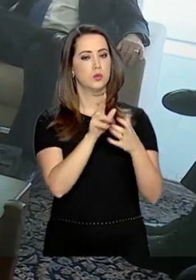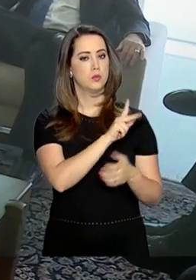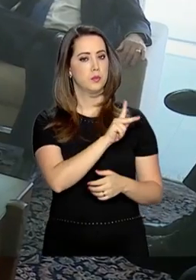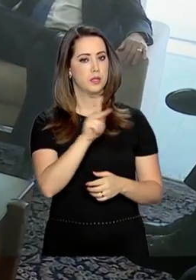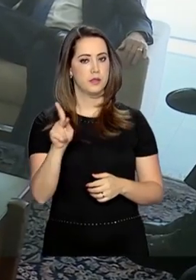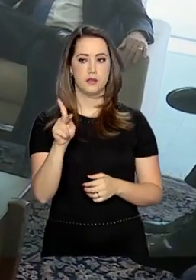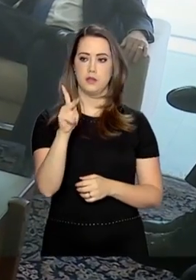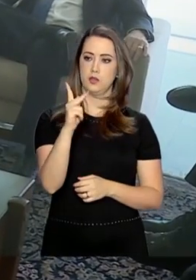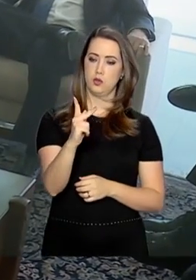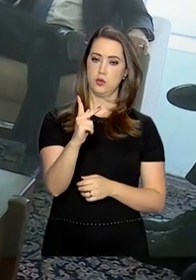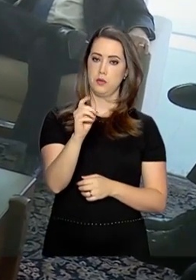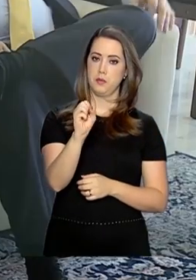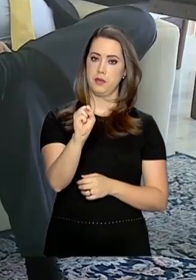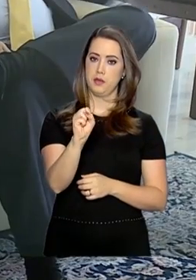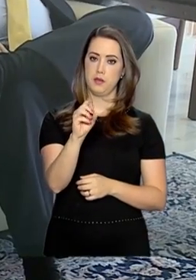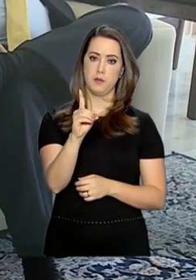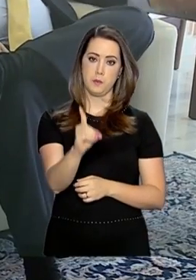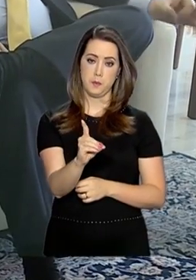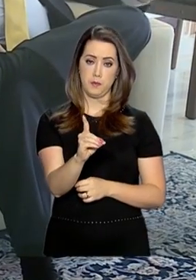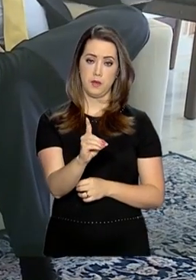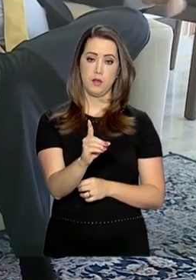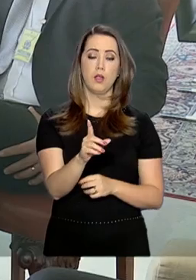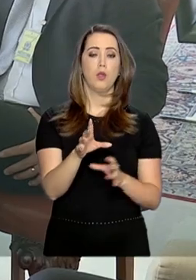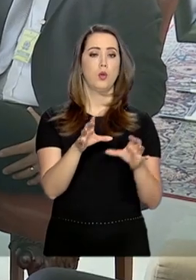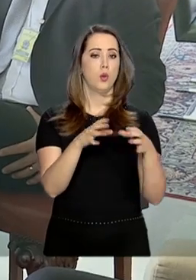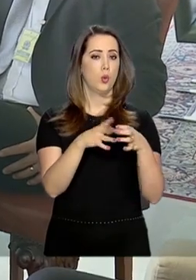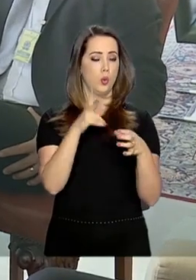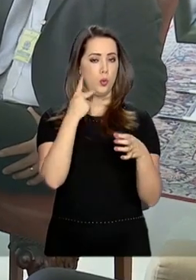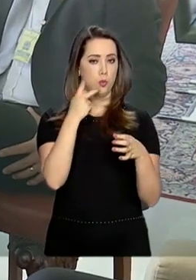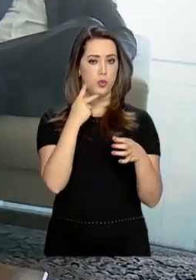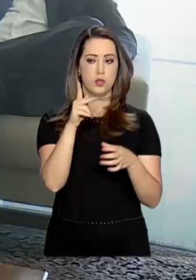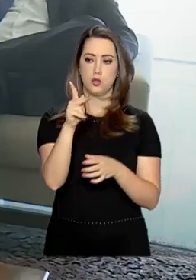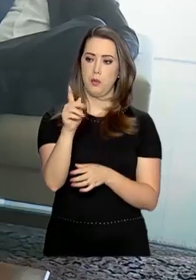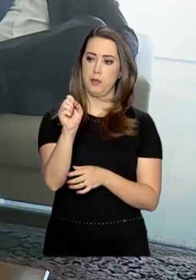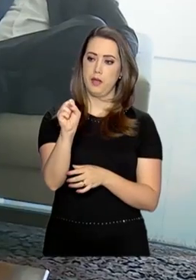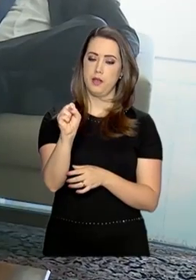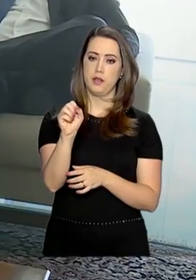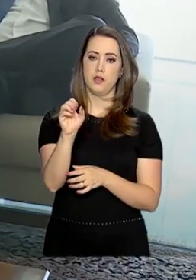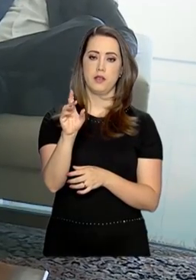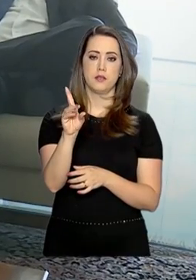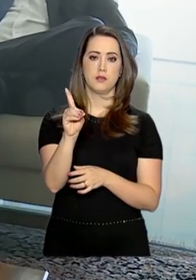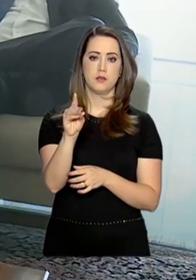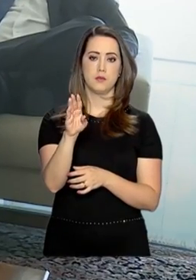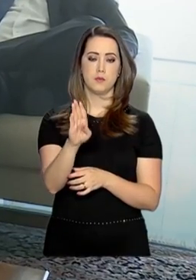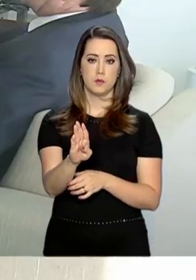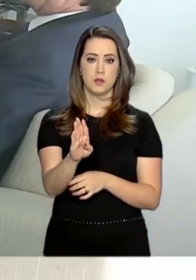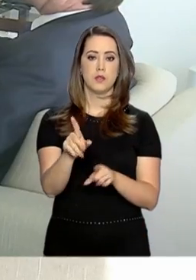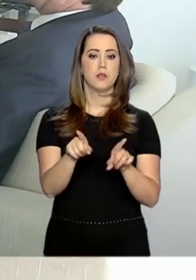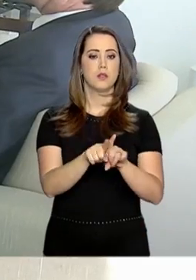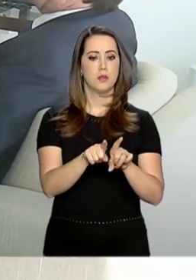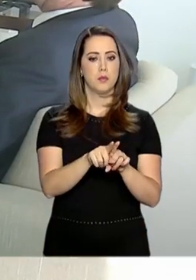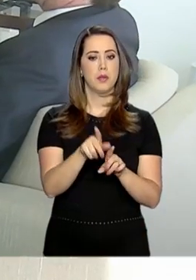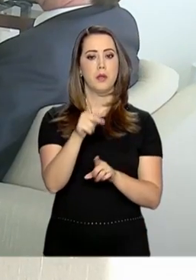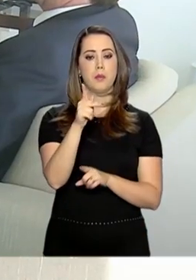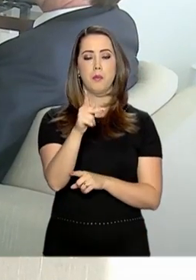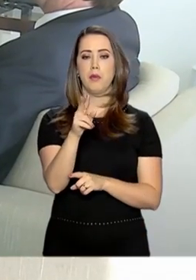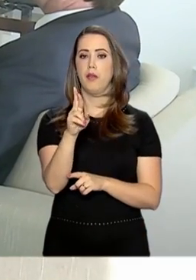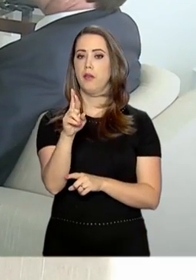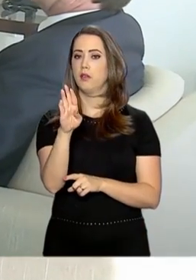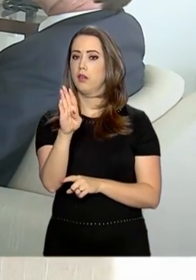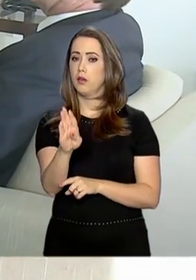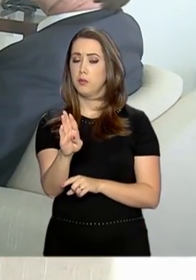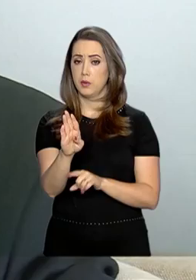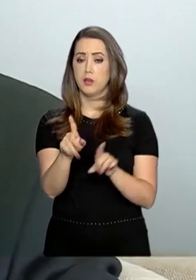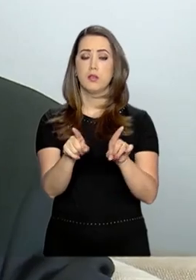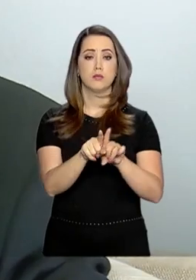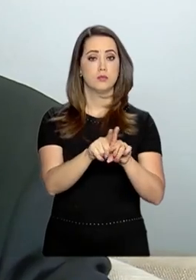do PSD, Gilberto Kassab, do PSDB, Geraldo Alckmin, do PRB, deputado Marcos Pereira, e